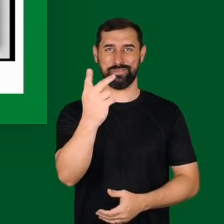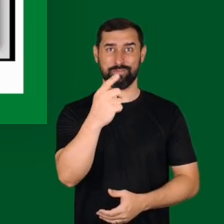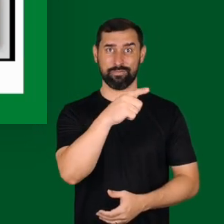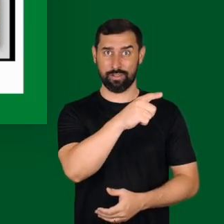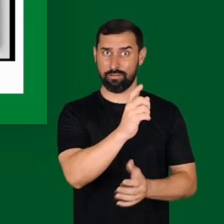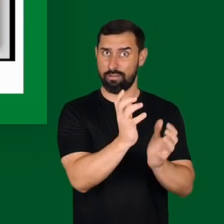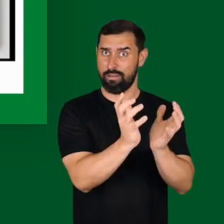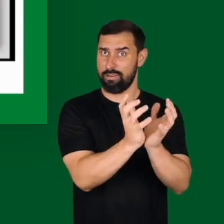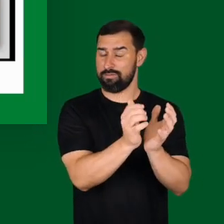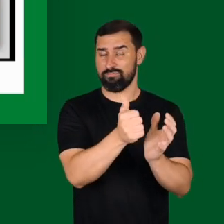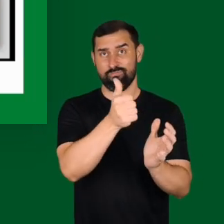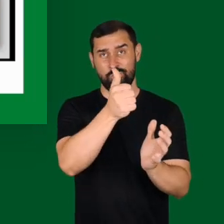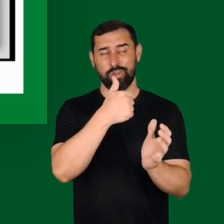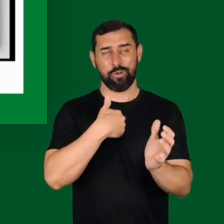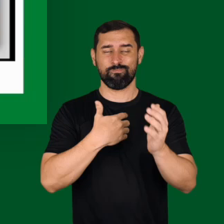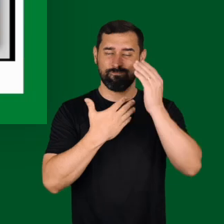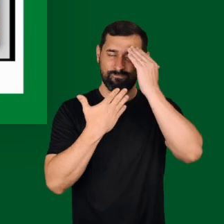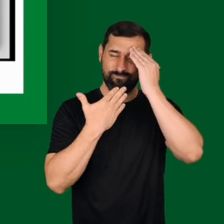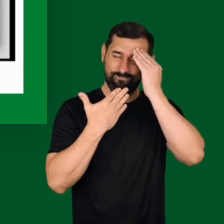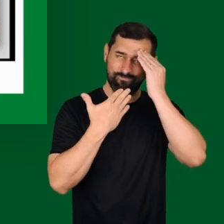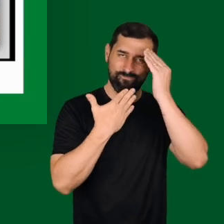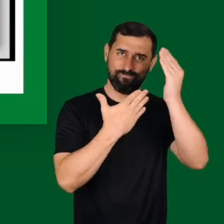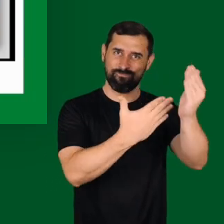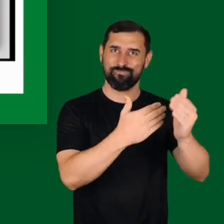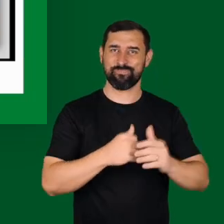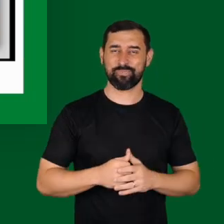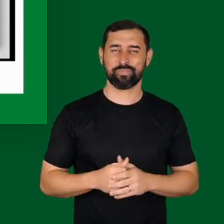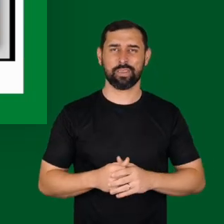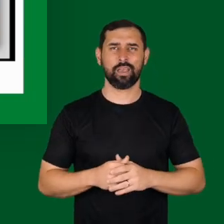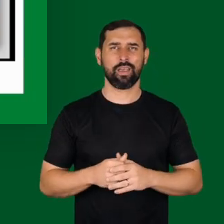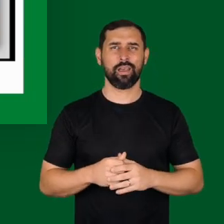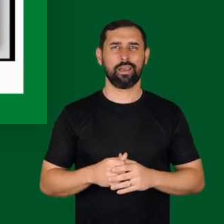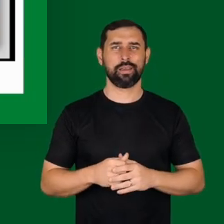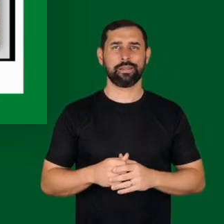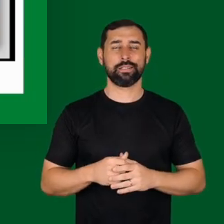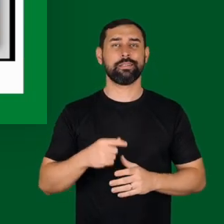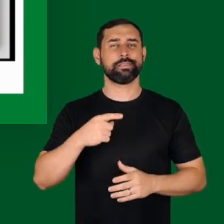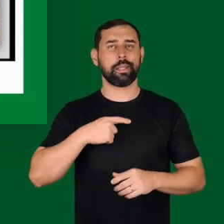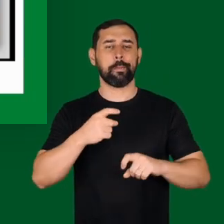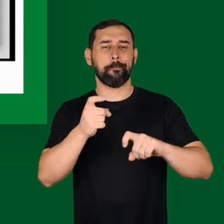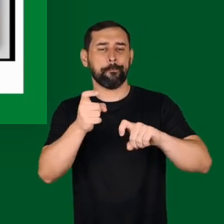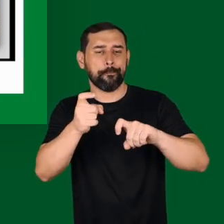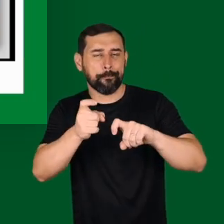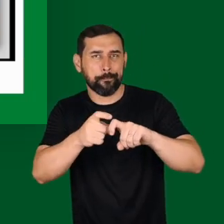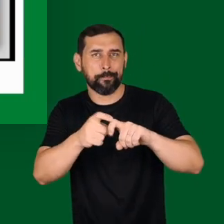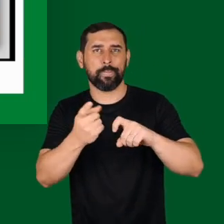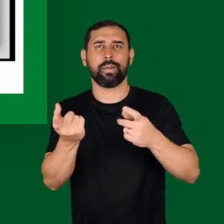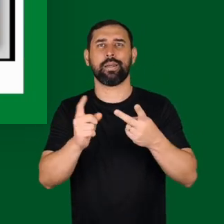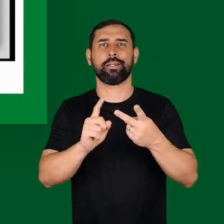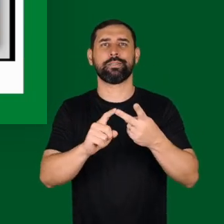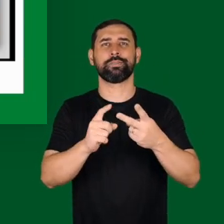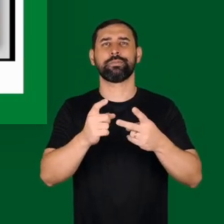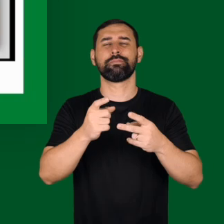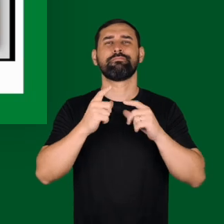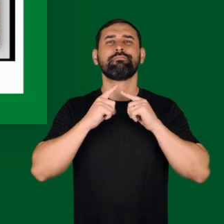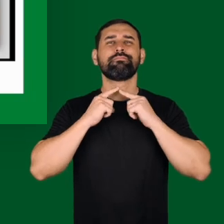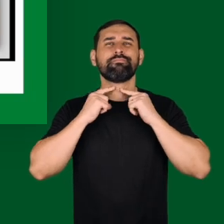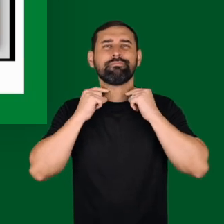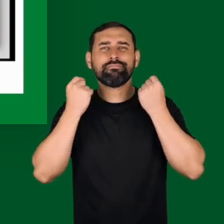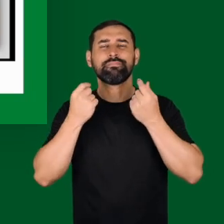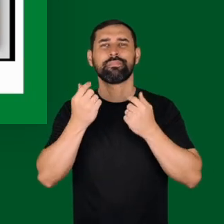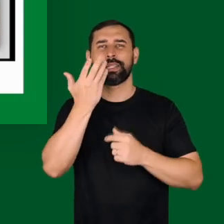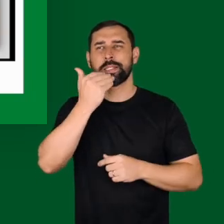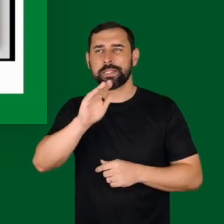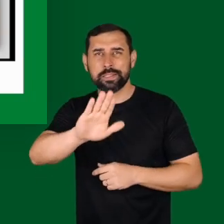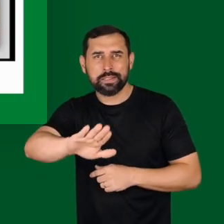é uma equipe multidisciplinar, né. Então, aqui é representada uma parte, né, da equipe, então nós temos os médicos